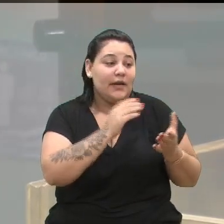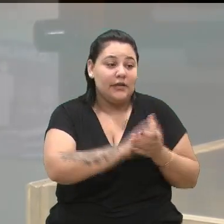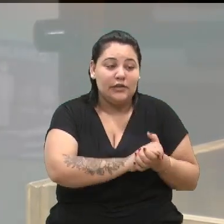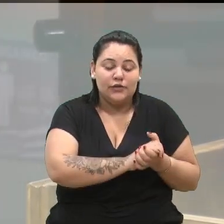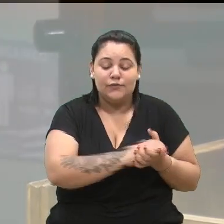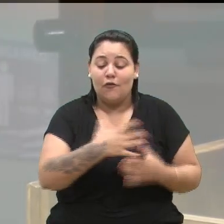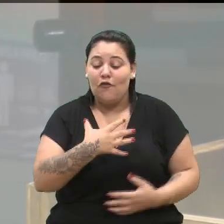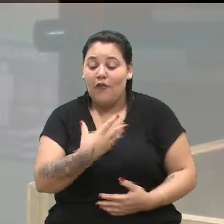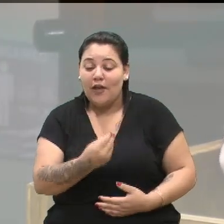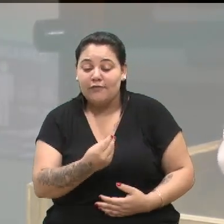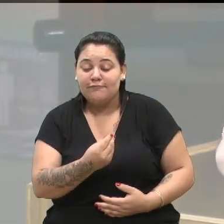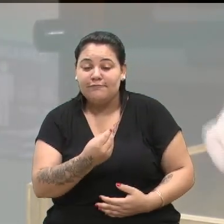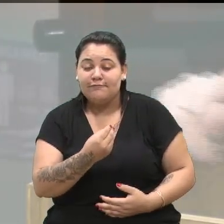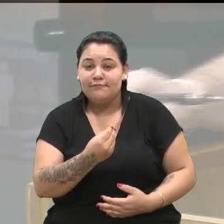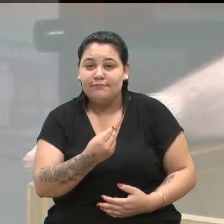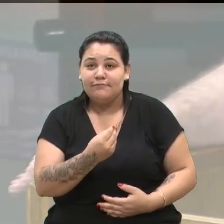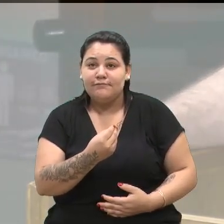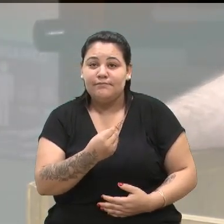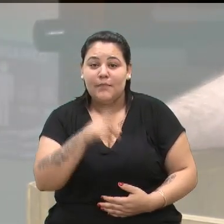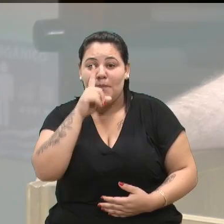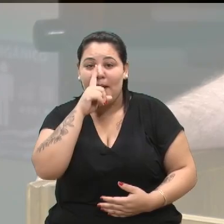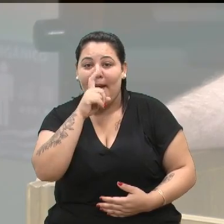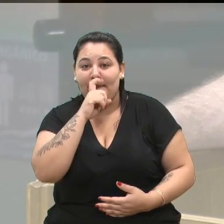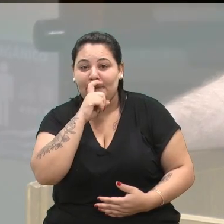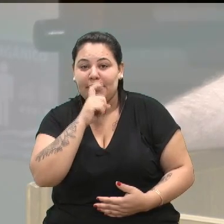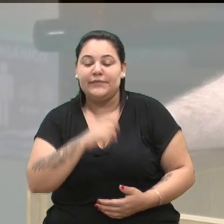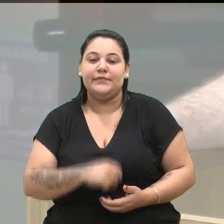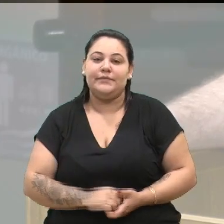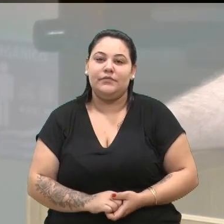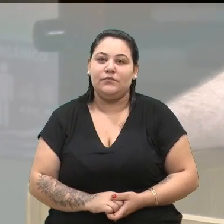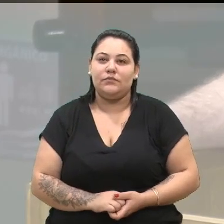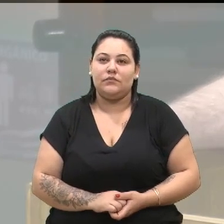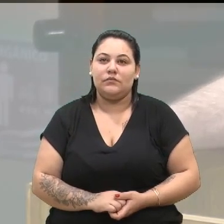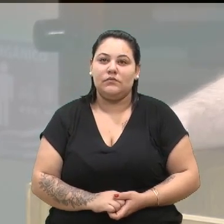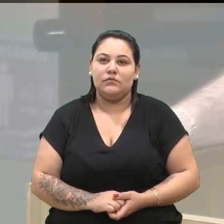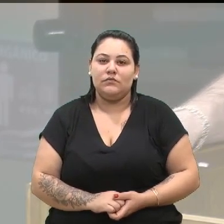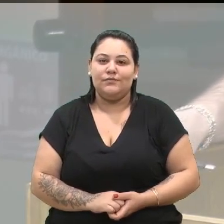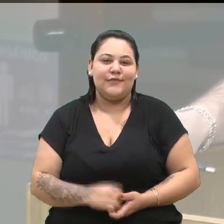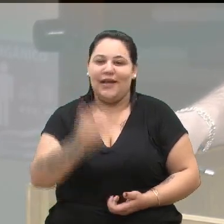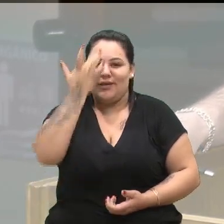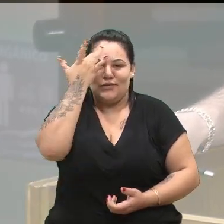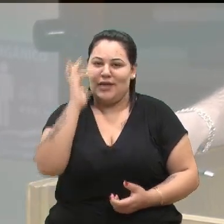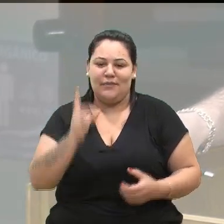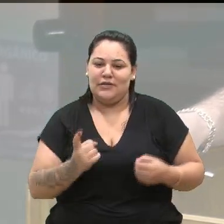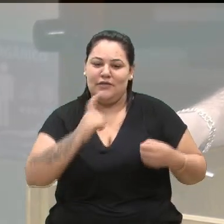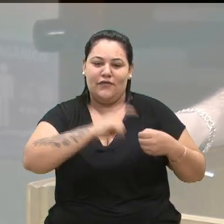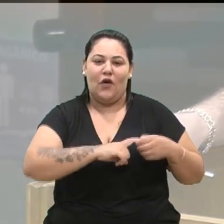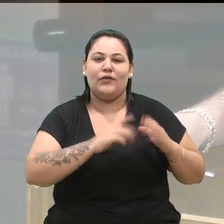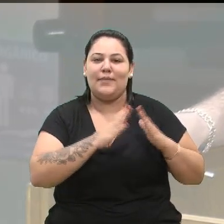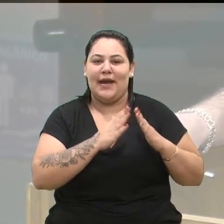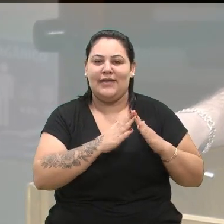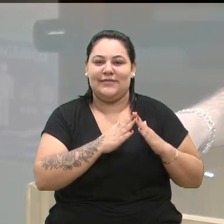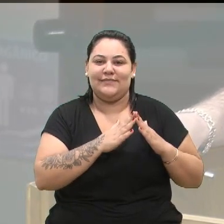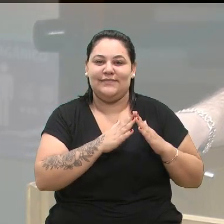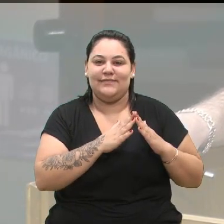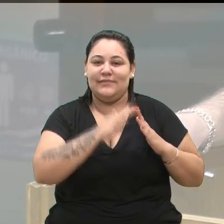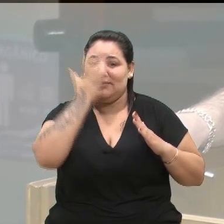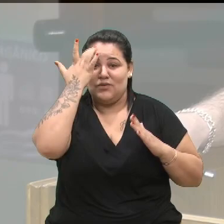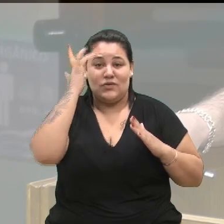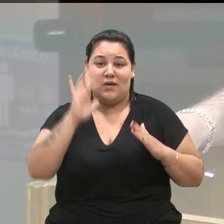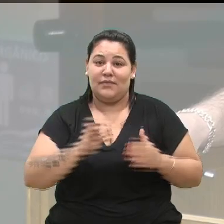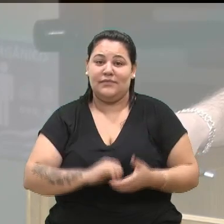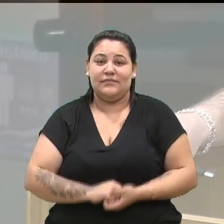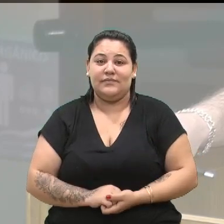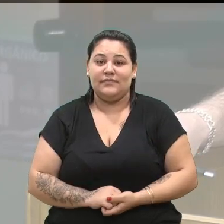seus filhos, nos seus pais, nas suas mães, sem saber se vão voltar no fim do dia.